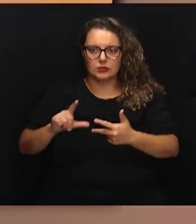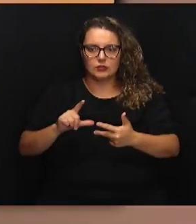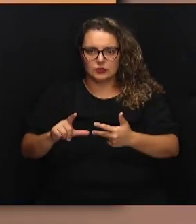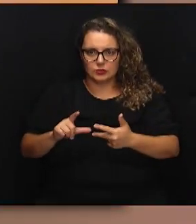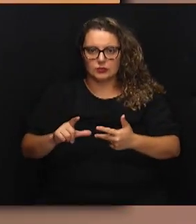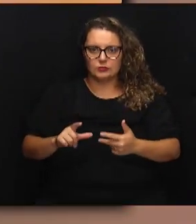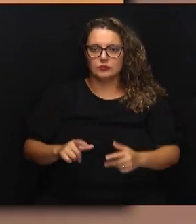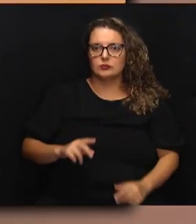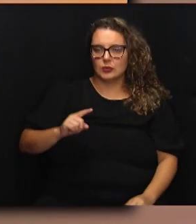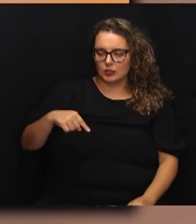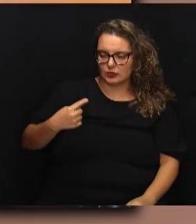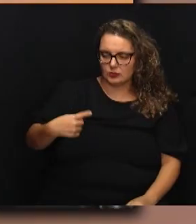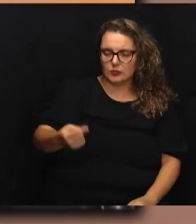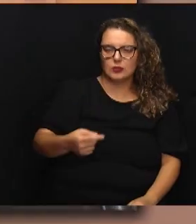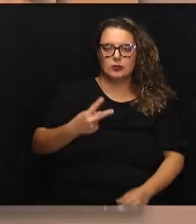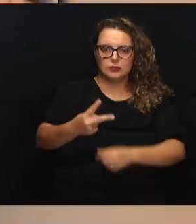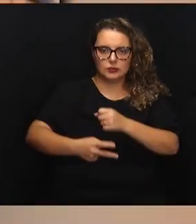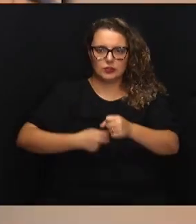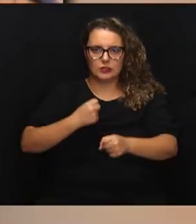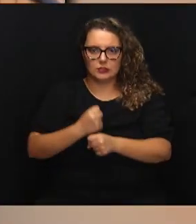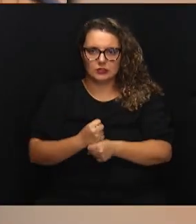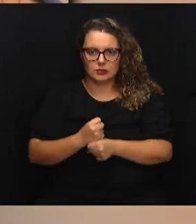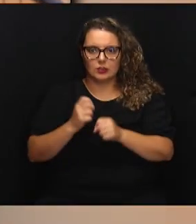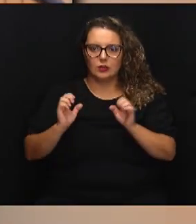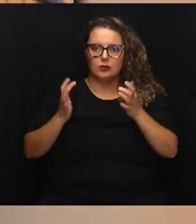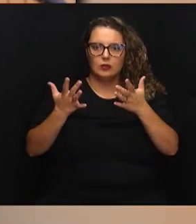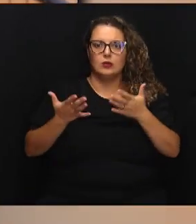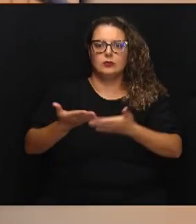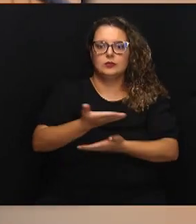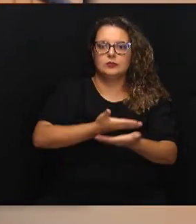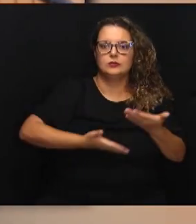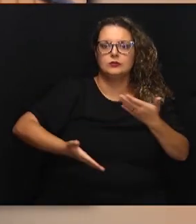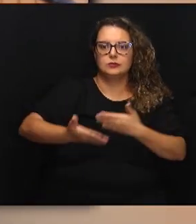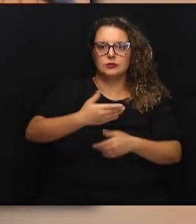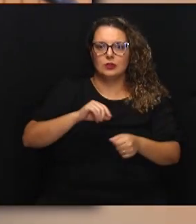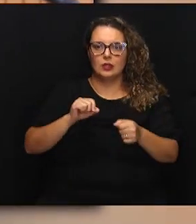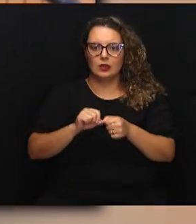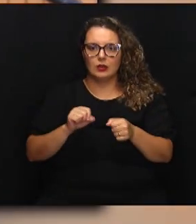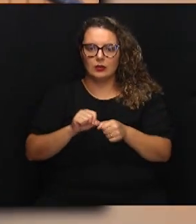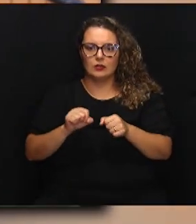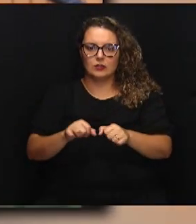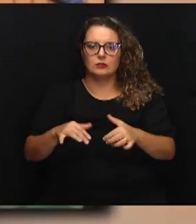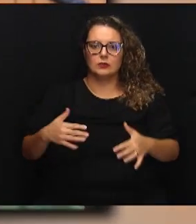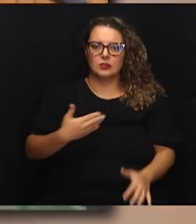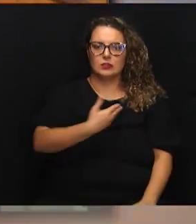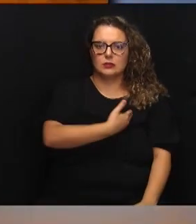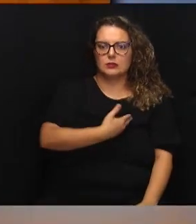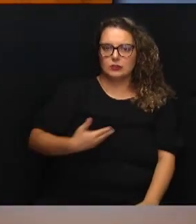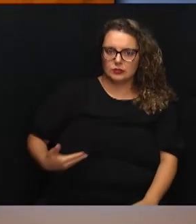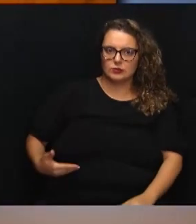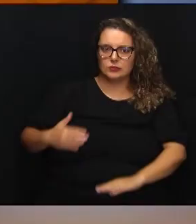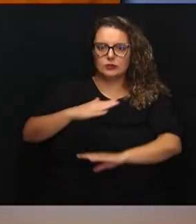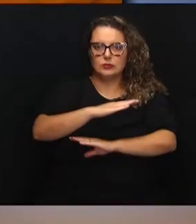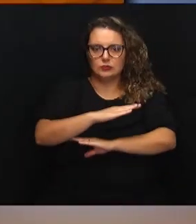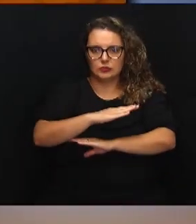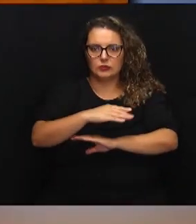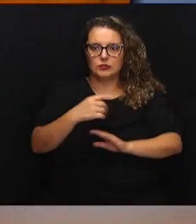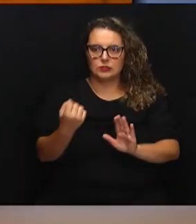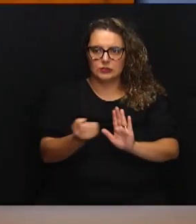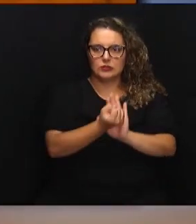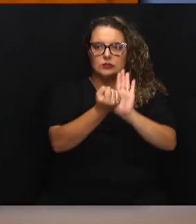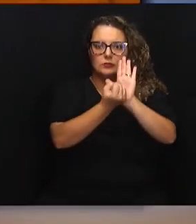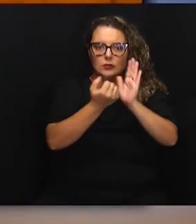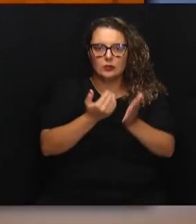pelos próximos 2 anos. O evento de integração realizado no plenário da Câmara simbolizou o início